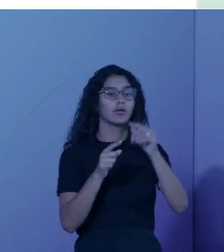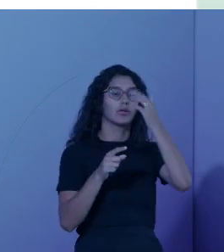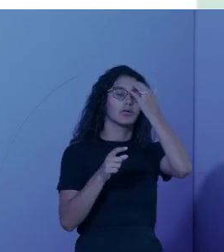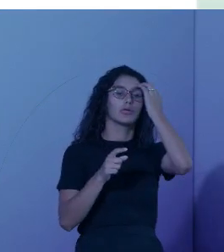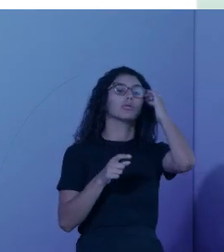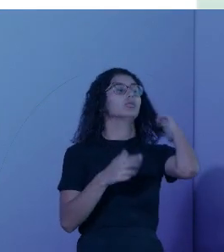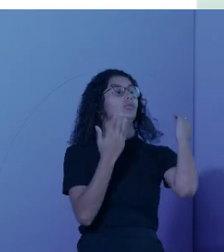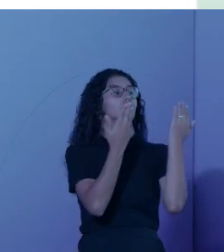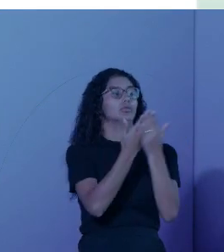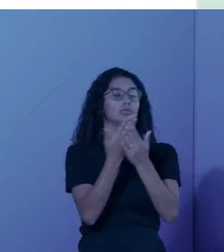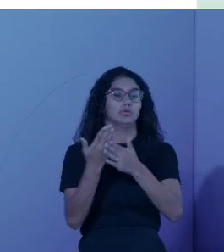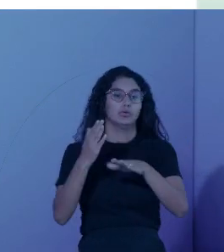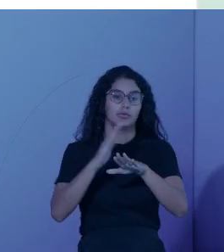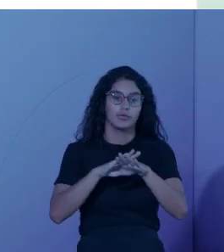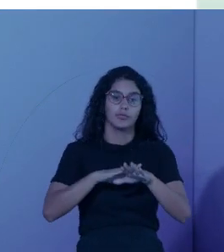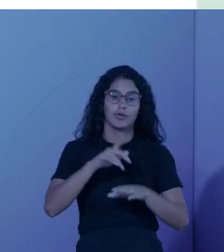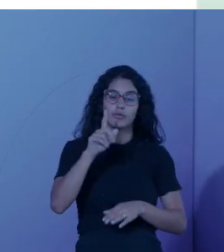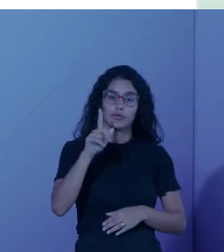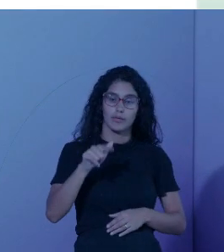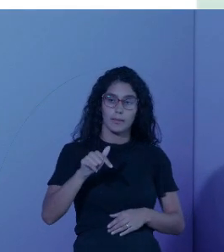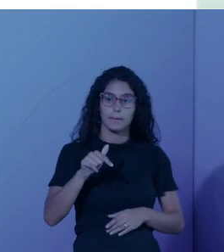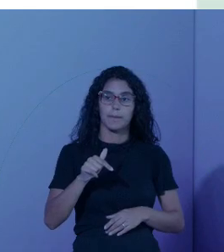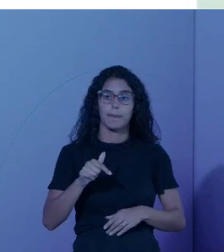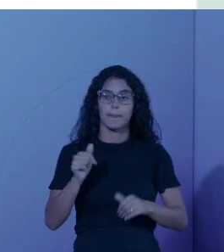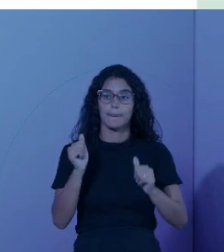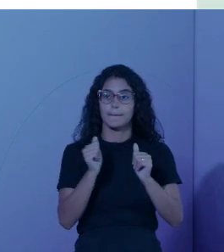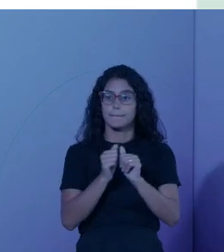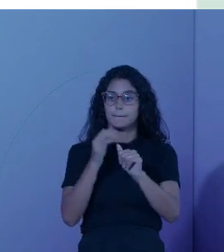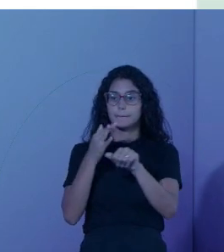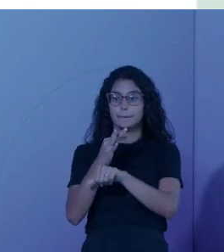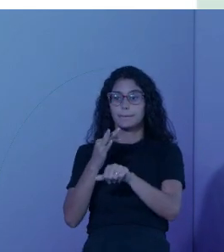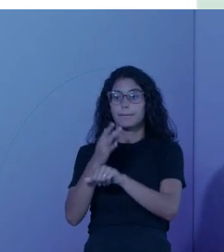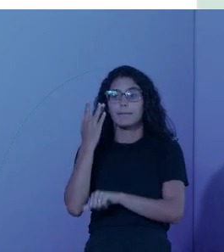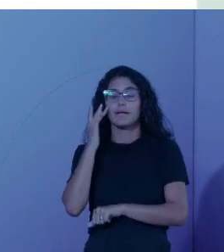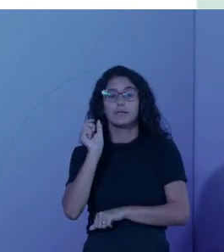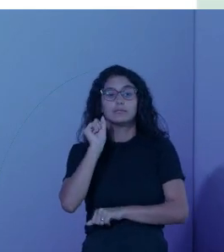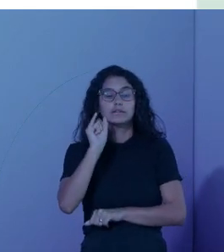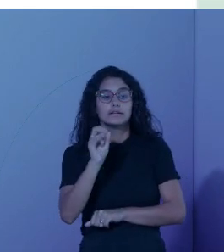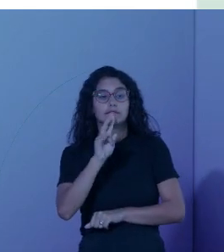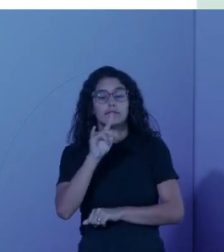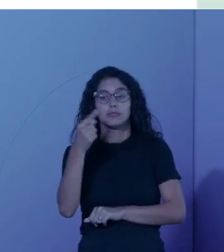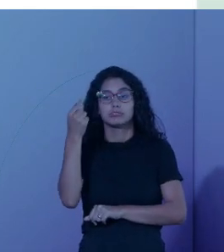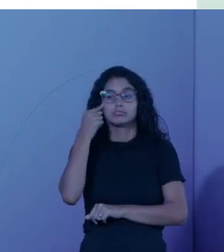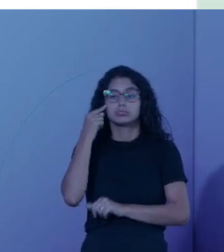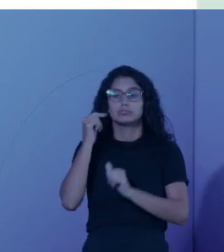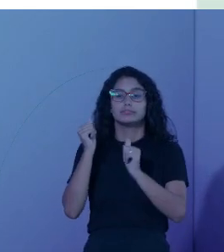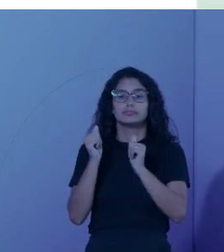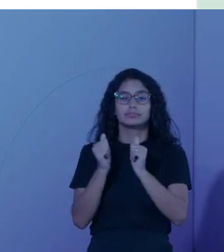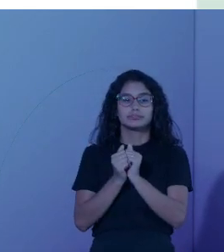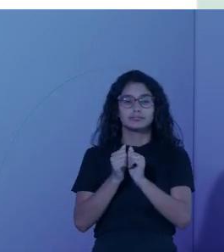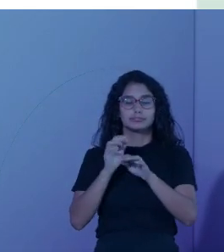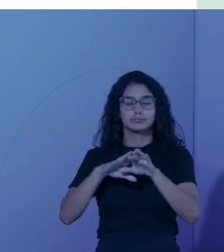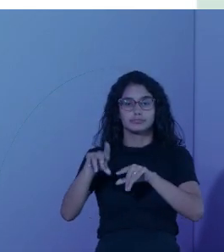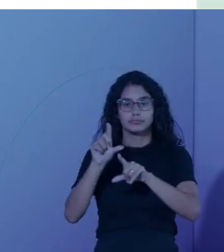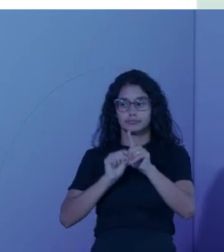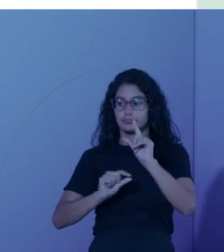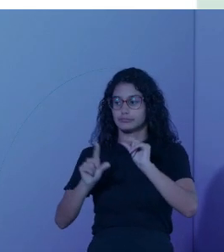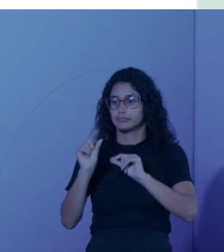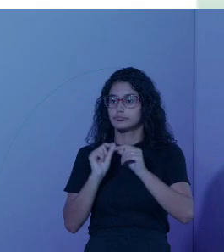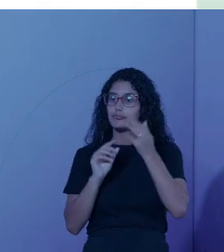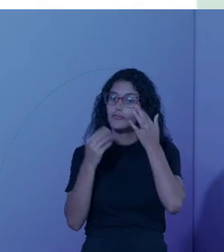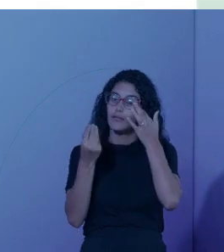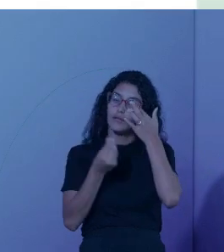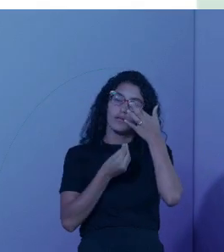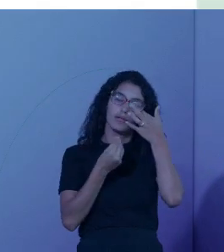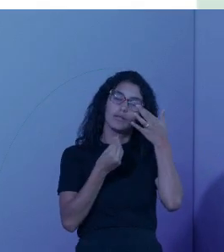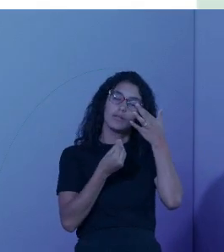estudos executados, eles são feitos às cegas, a gente não sabe se eles vão ser considerados pelo tomador de decisão, né? E como é